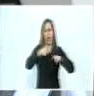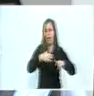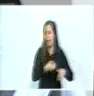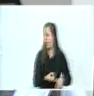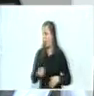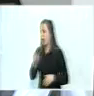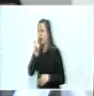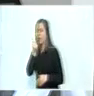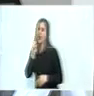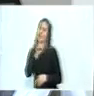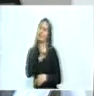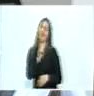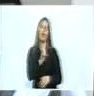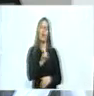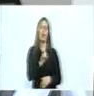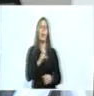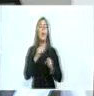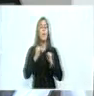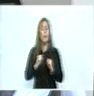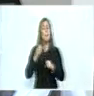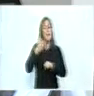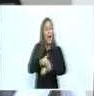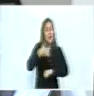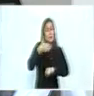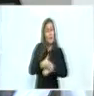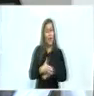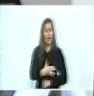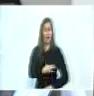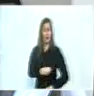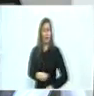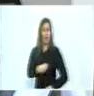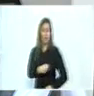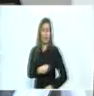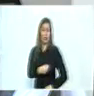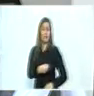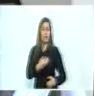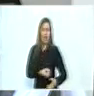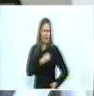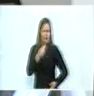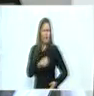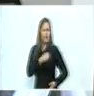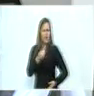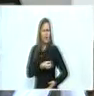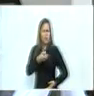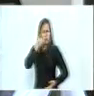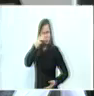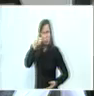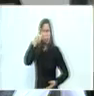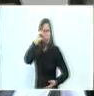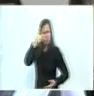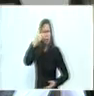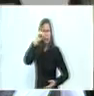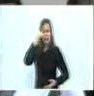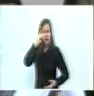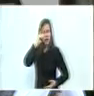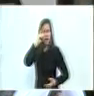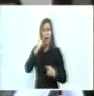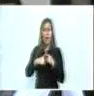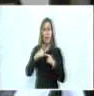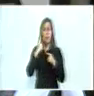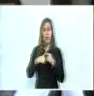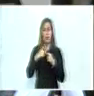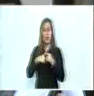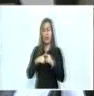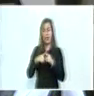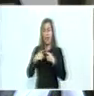também participar ativamente da vida do filho, tanto assim que eles já não se contestam mais com a